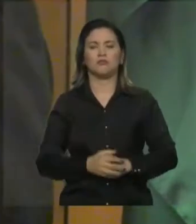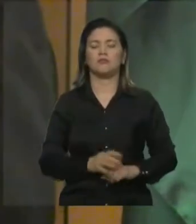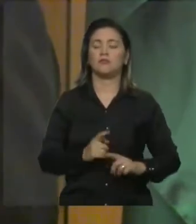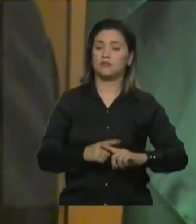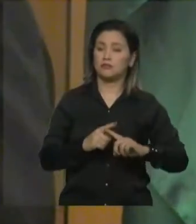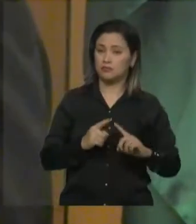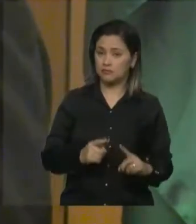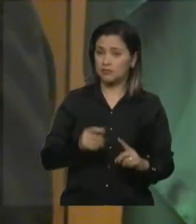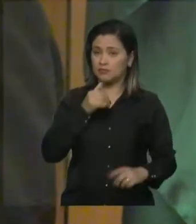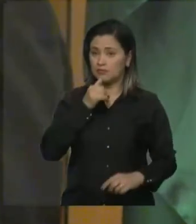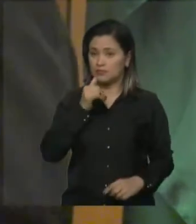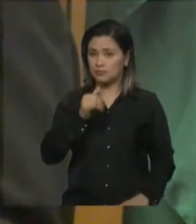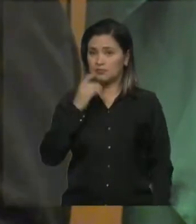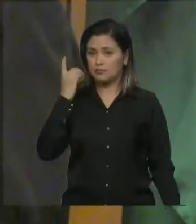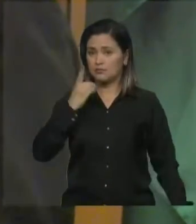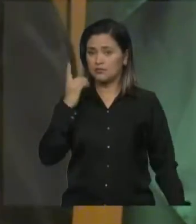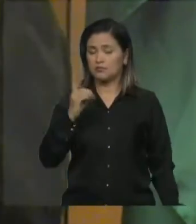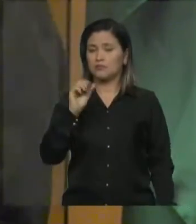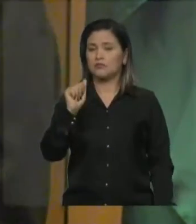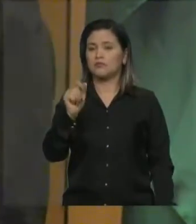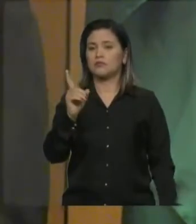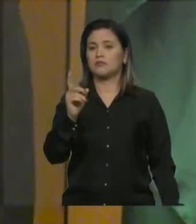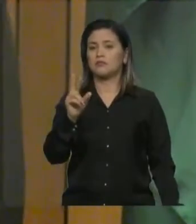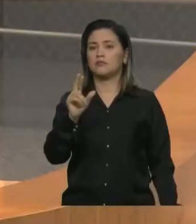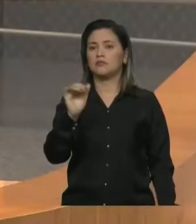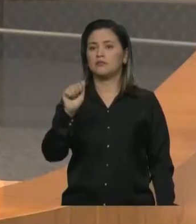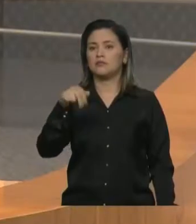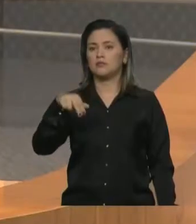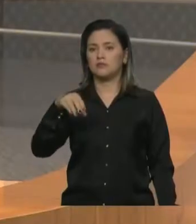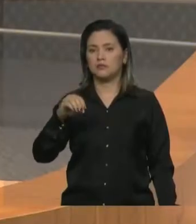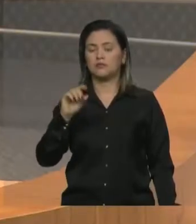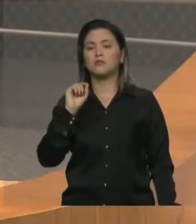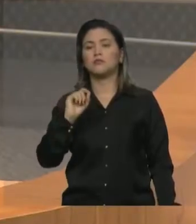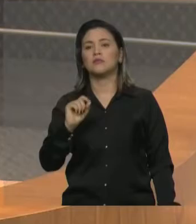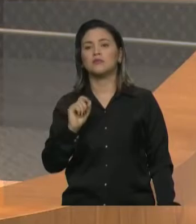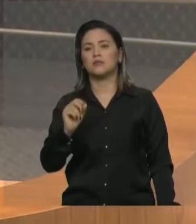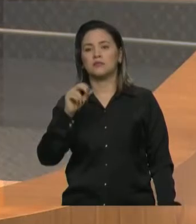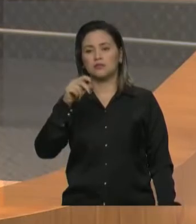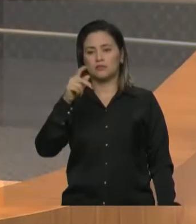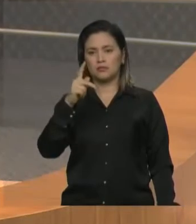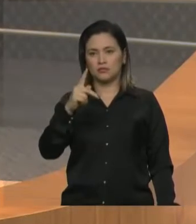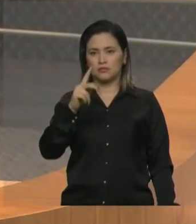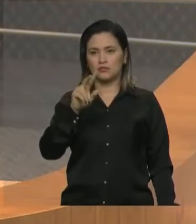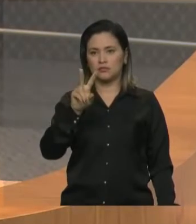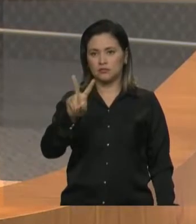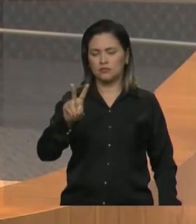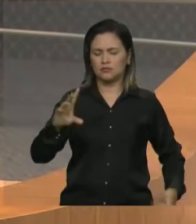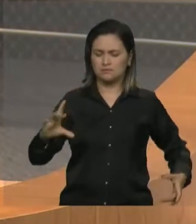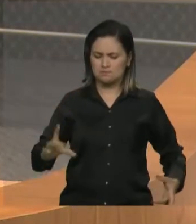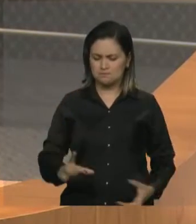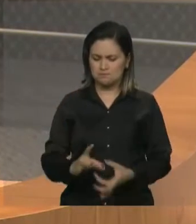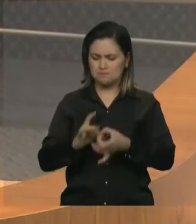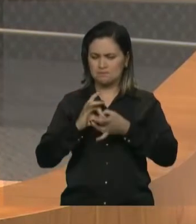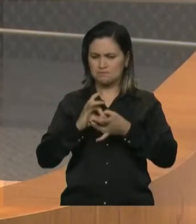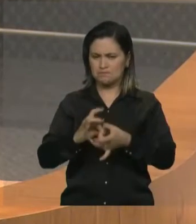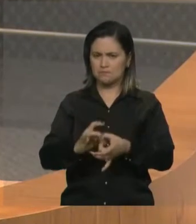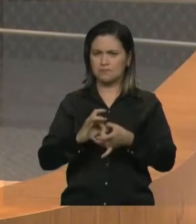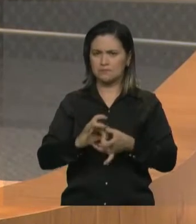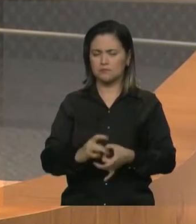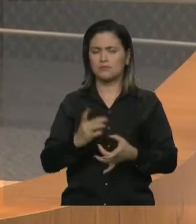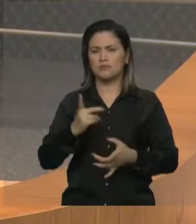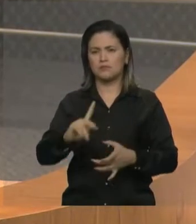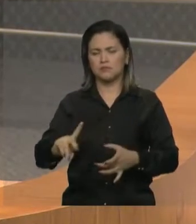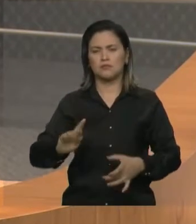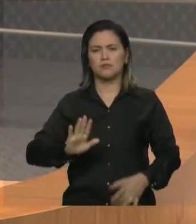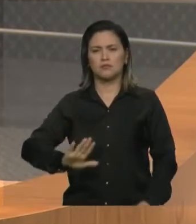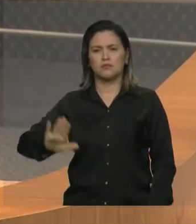adriano que o pv como um todo tá unido em torno da sua candidatura está unido em torno